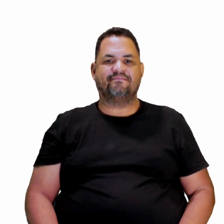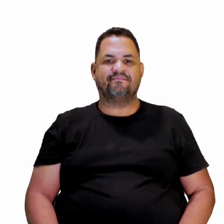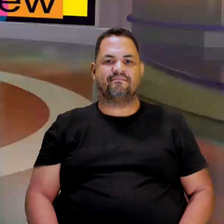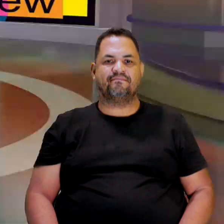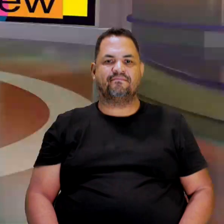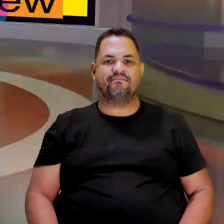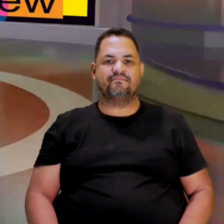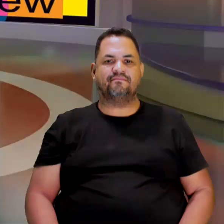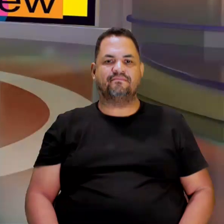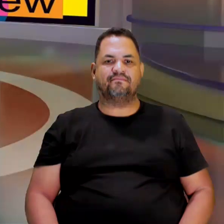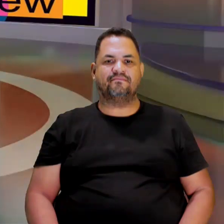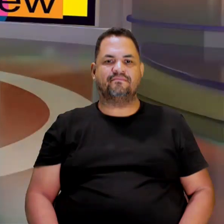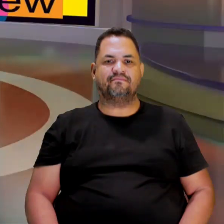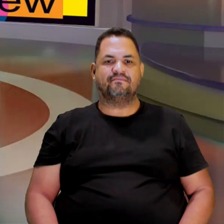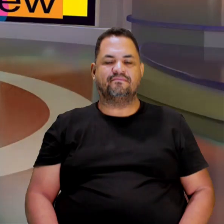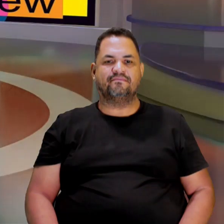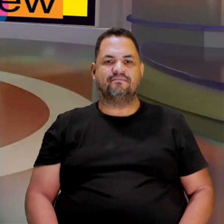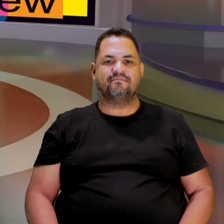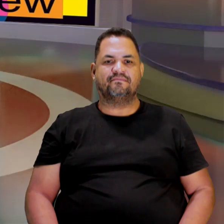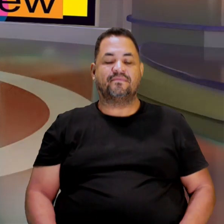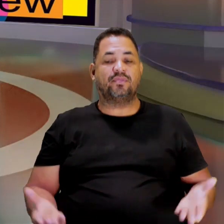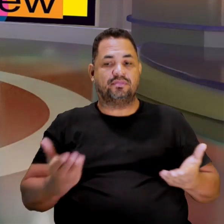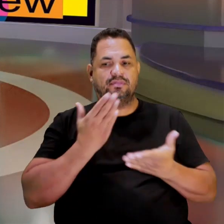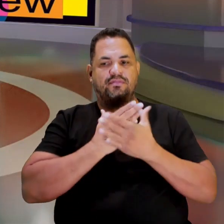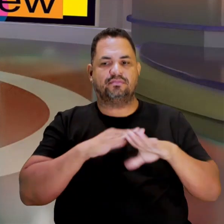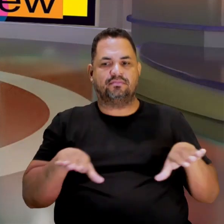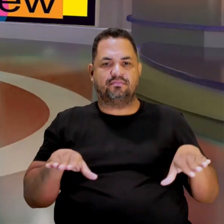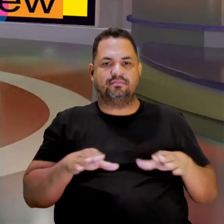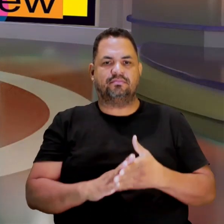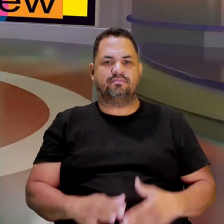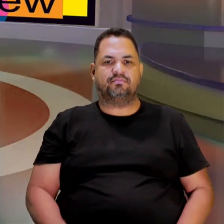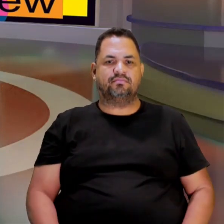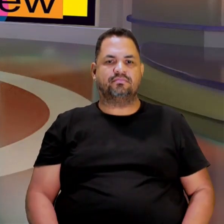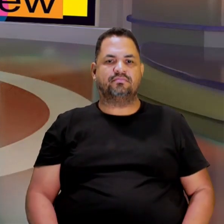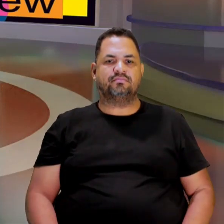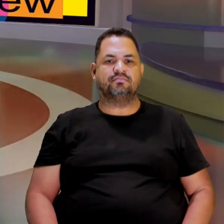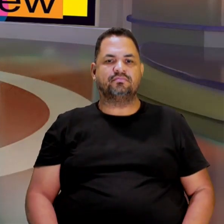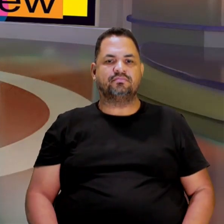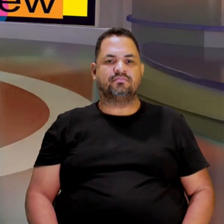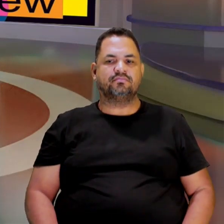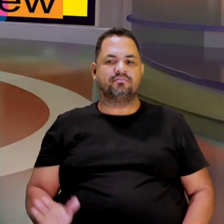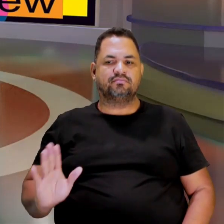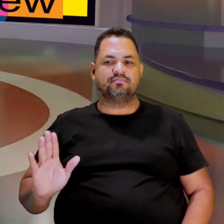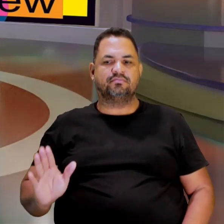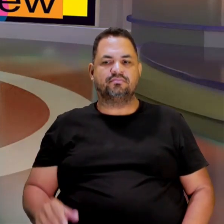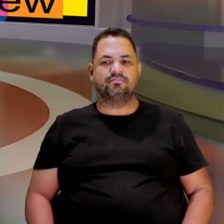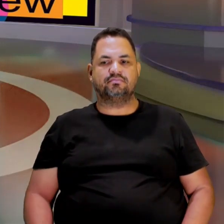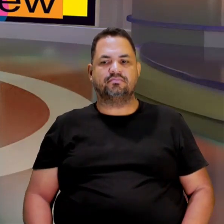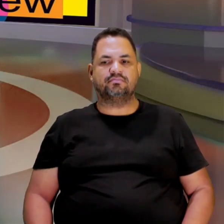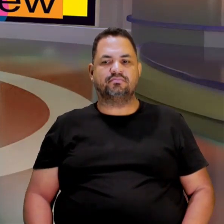And that's it for today, folks. Por hoje é só, pessoal. See you next class. Bye, bye.